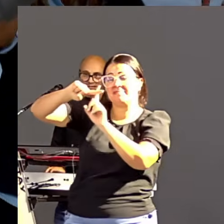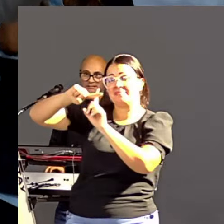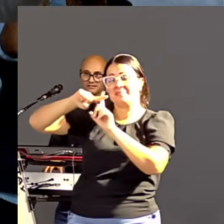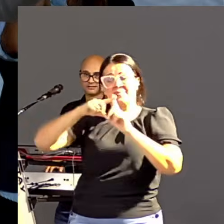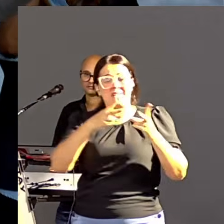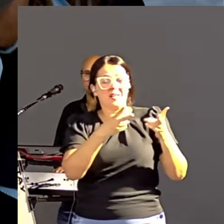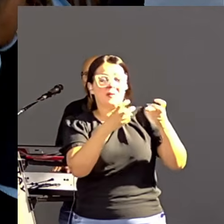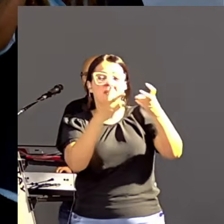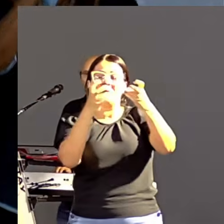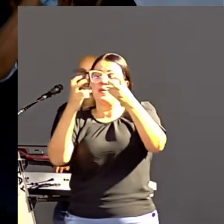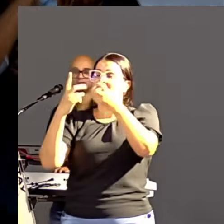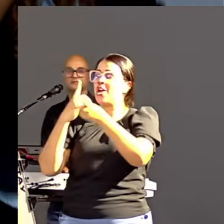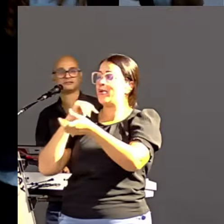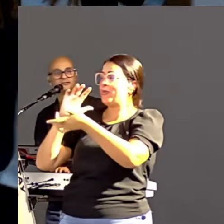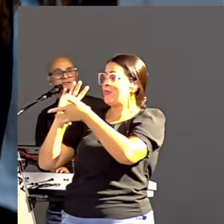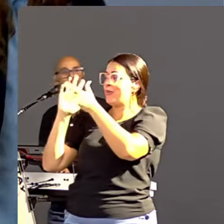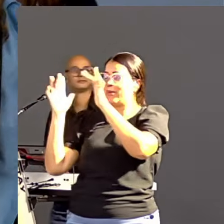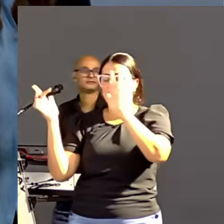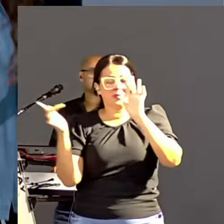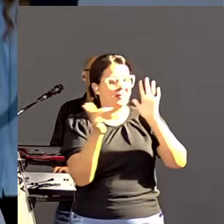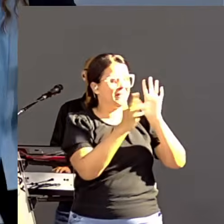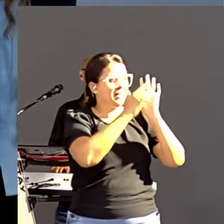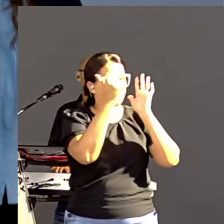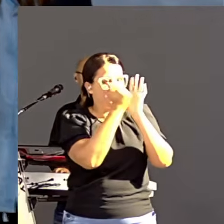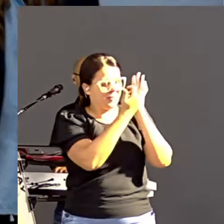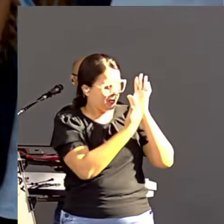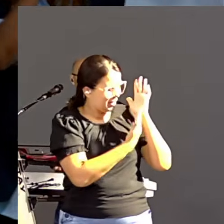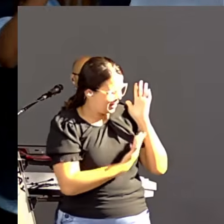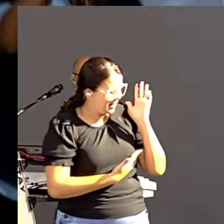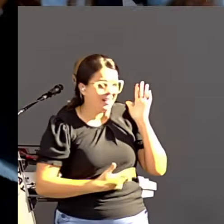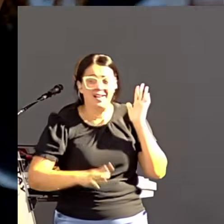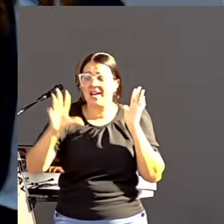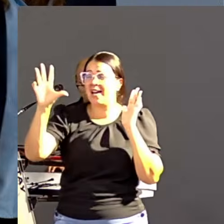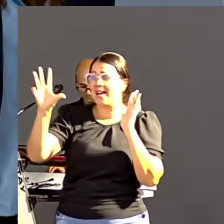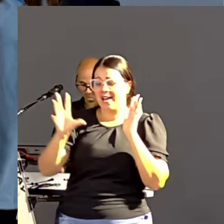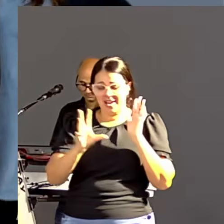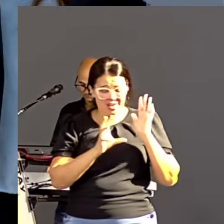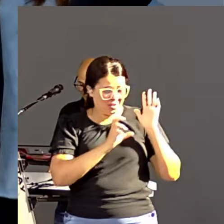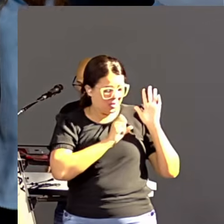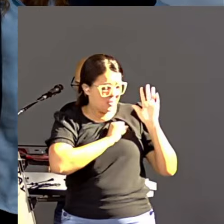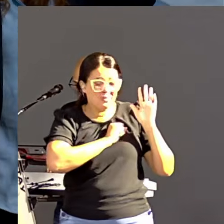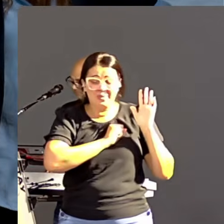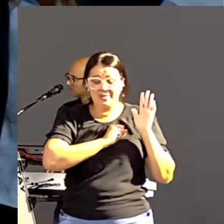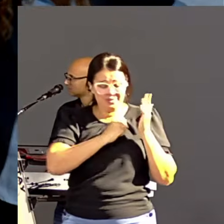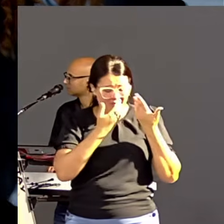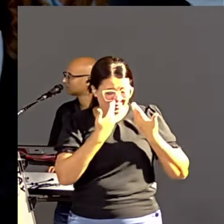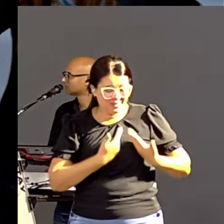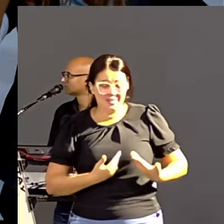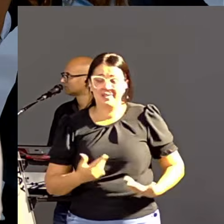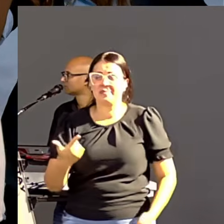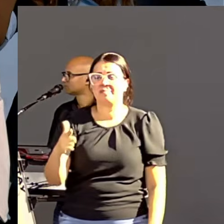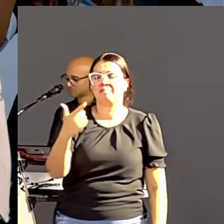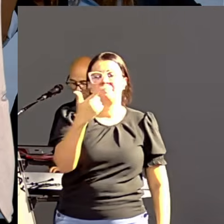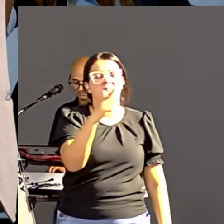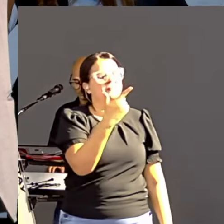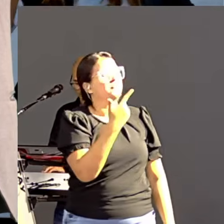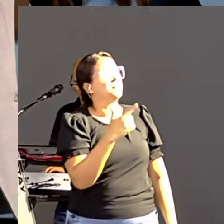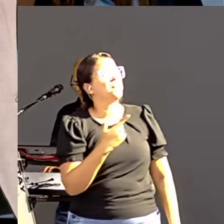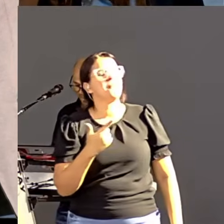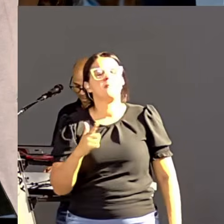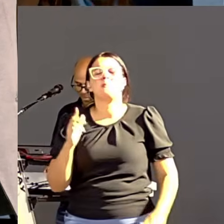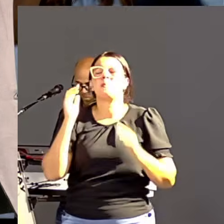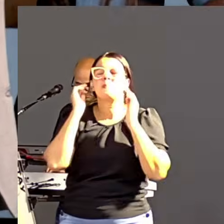de Jesus. Nunca houve amor assim.